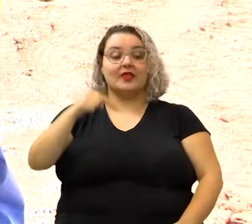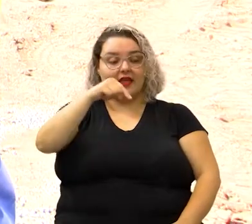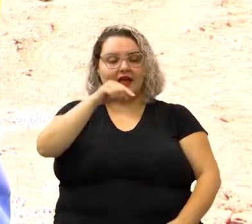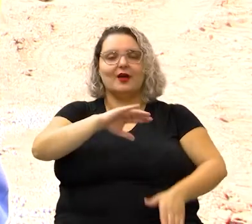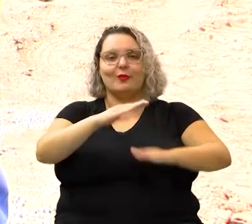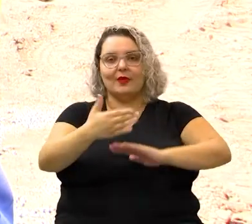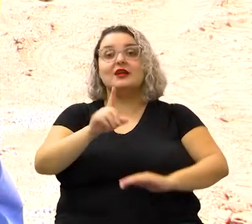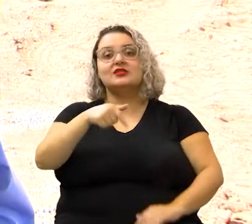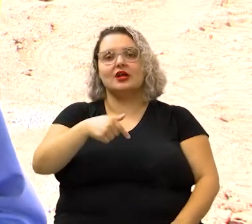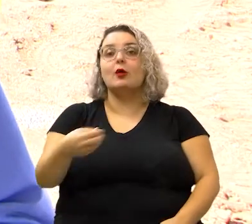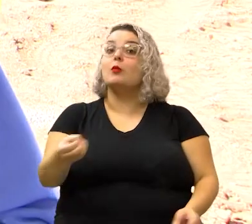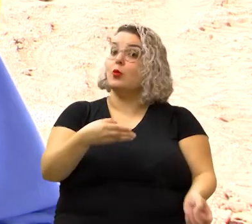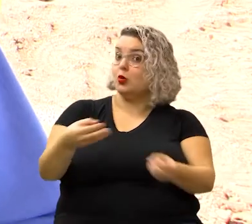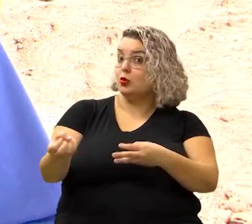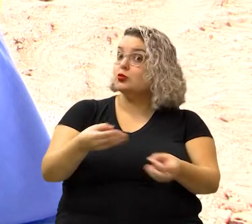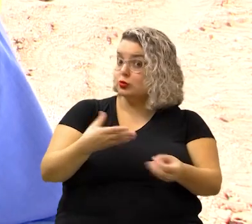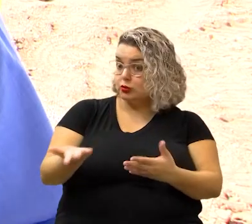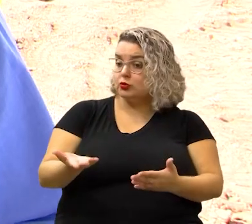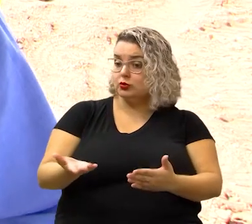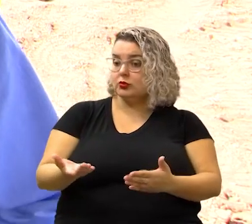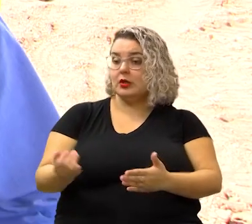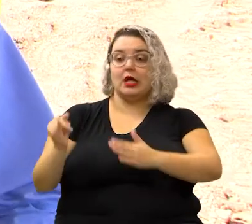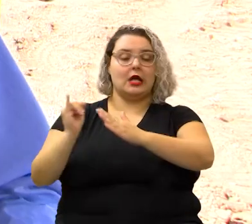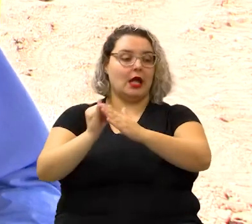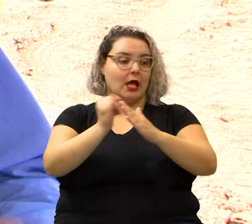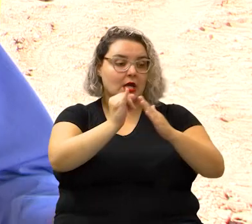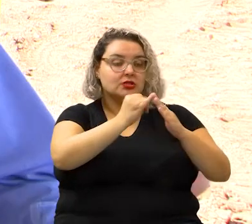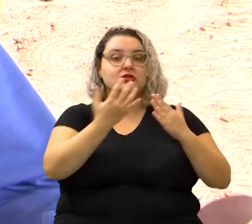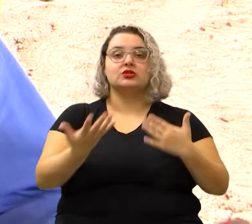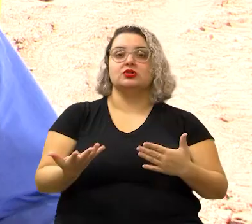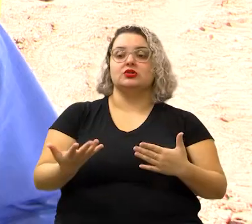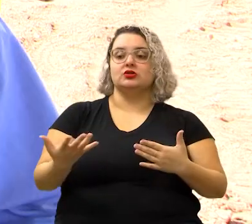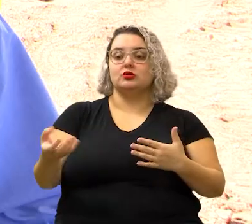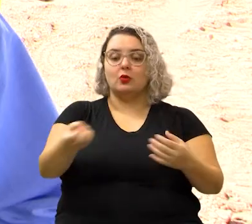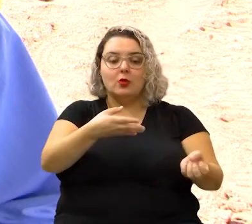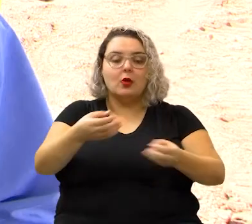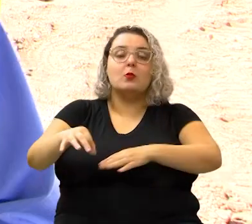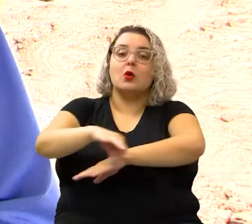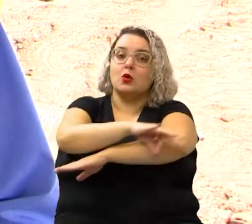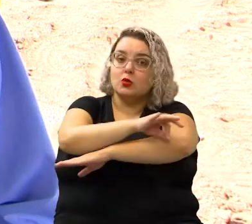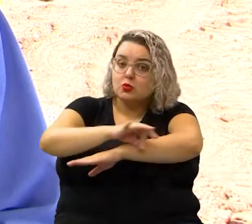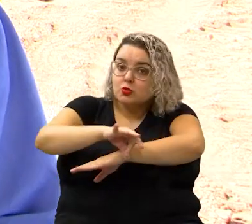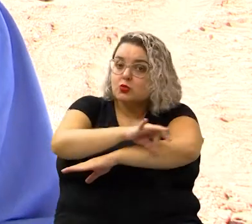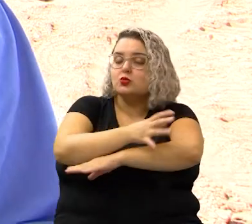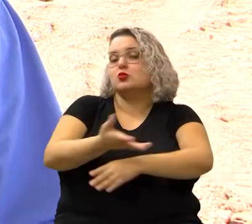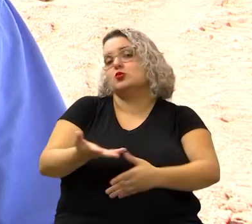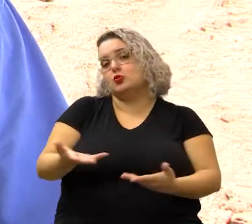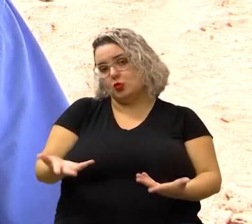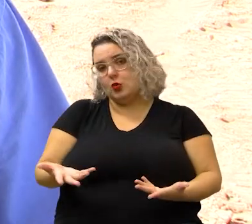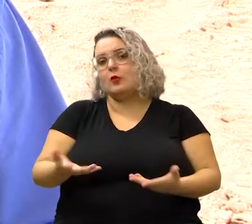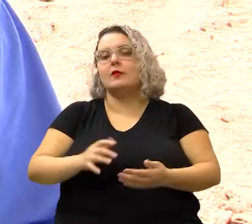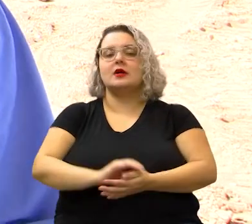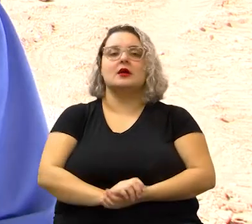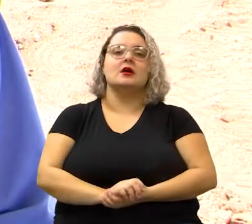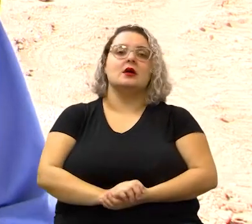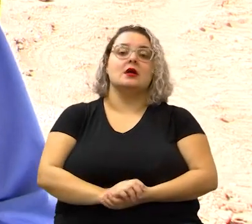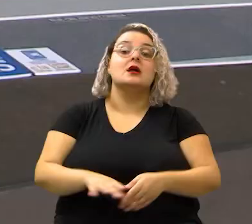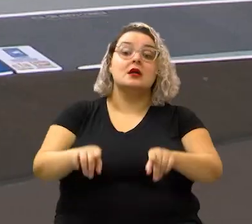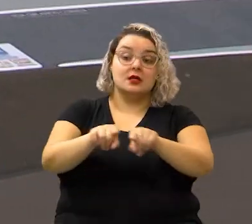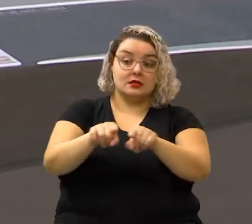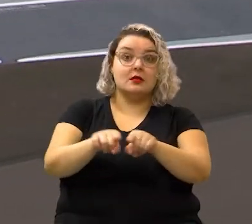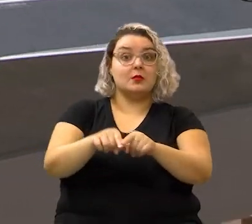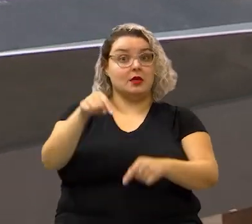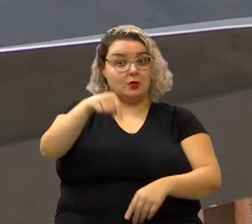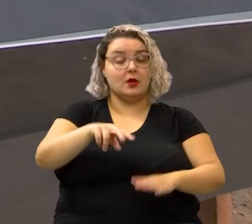o Residencial está diferente já é um bairro moderno é um bairro novo né as casas São já são construídas com arquiteturas novas